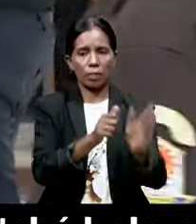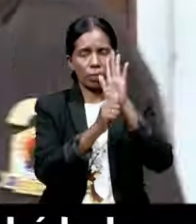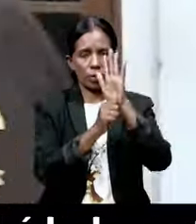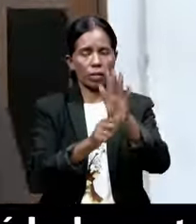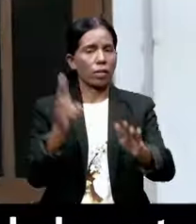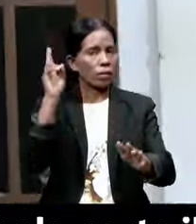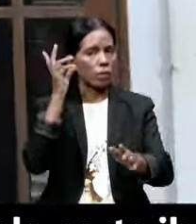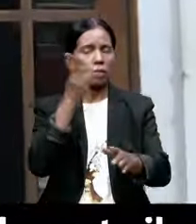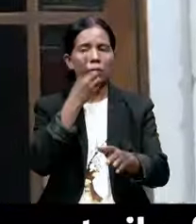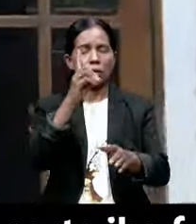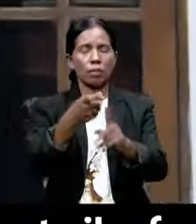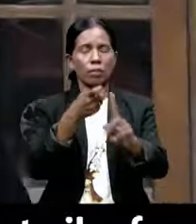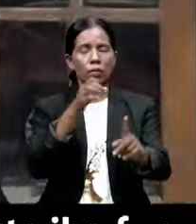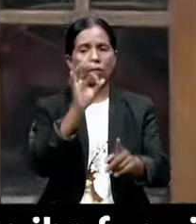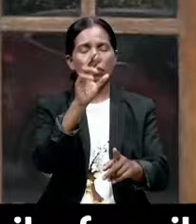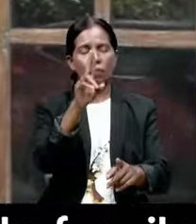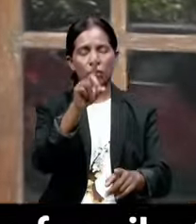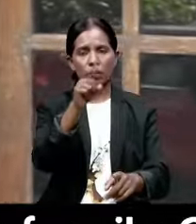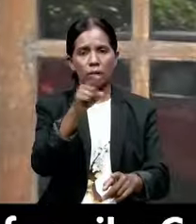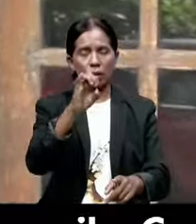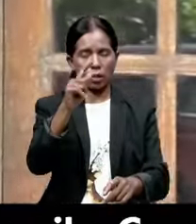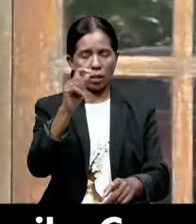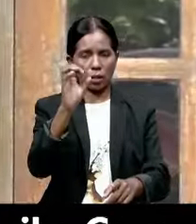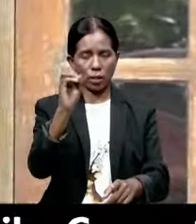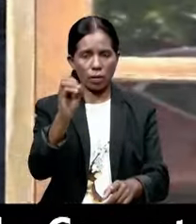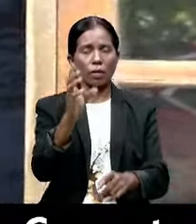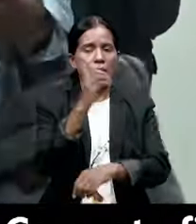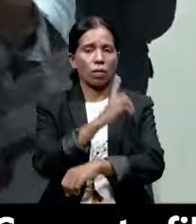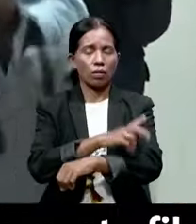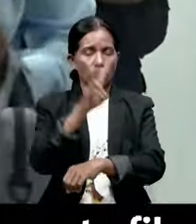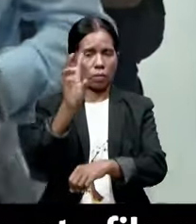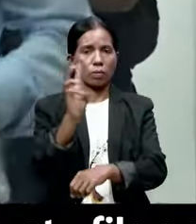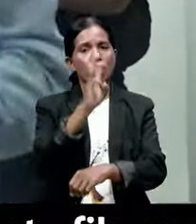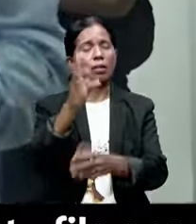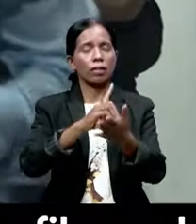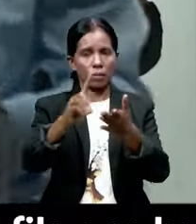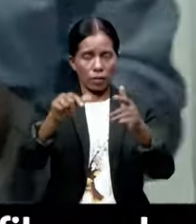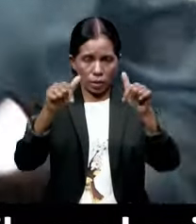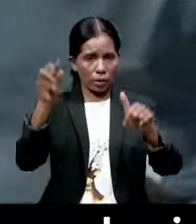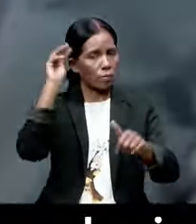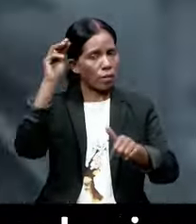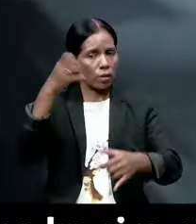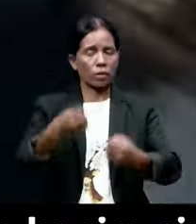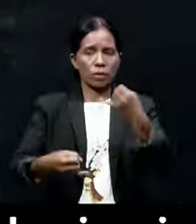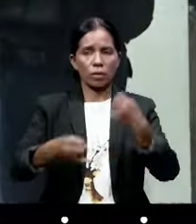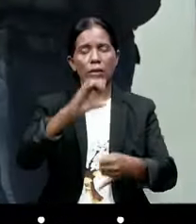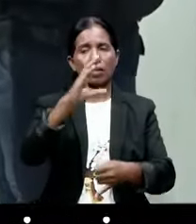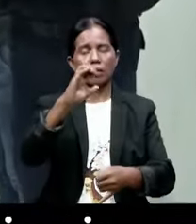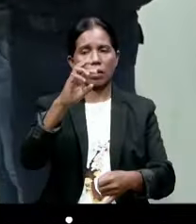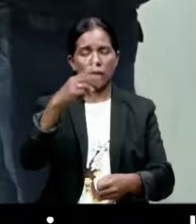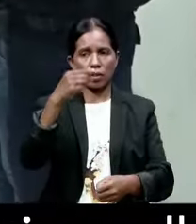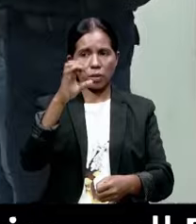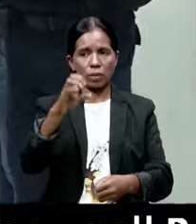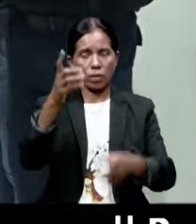mos declaração, o si fugitivo Arnolfu Teves, durante loron rua, quarta semana ne, ministro de Justiça Sérgio Ornaio Ateten,